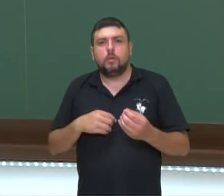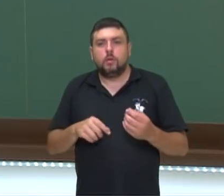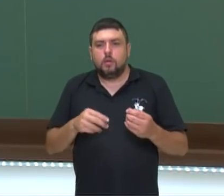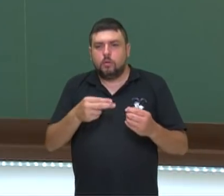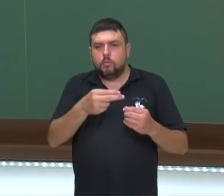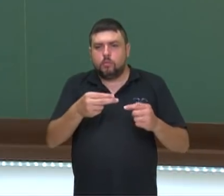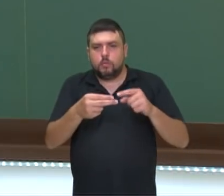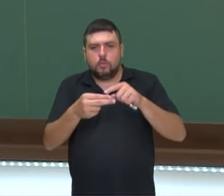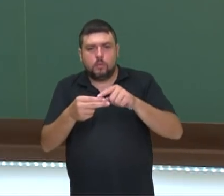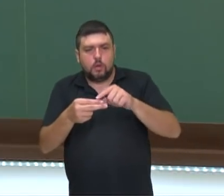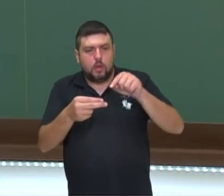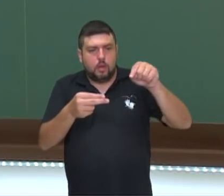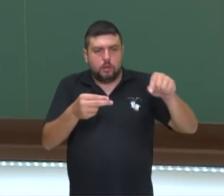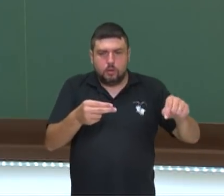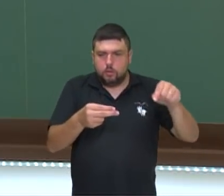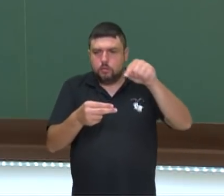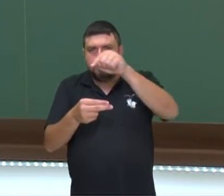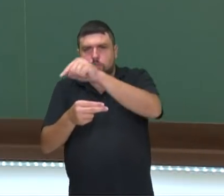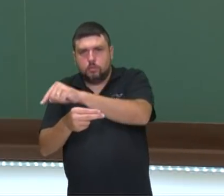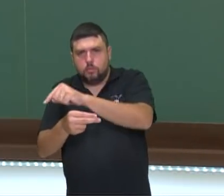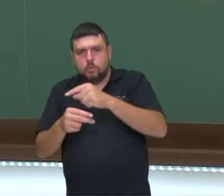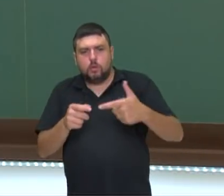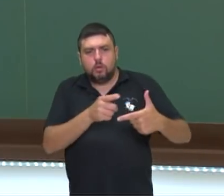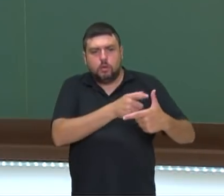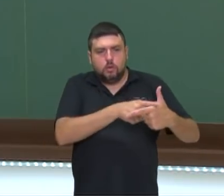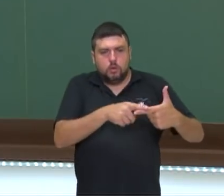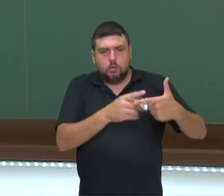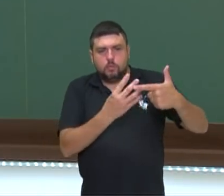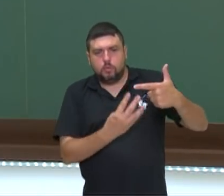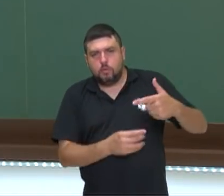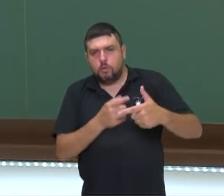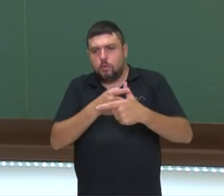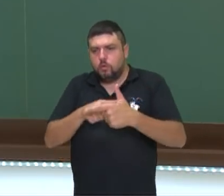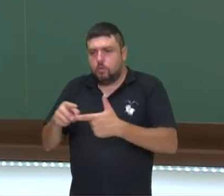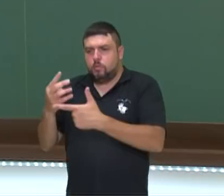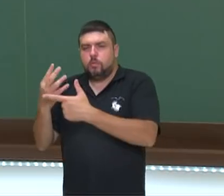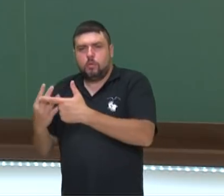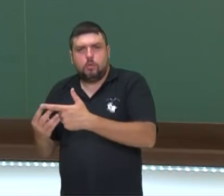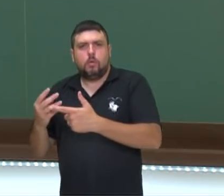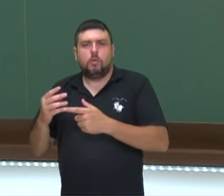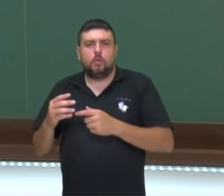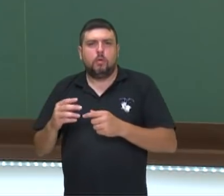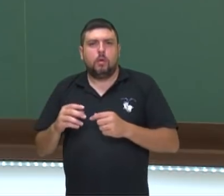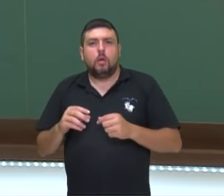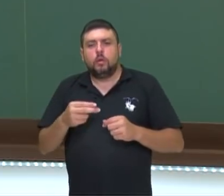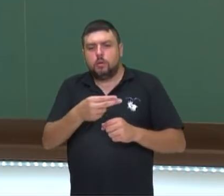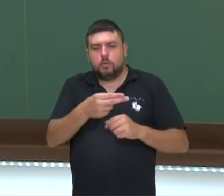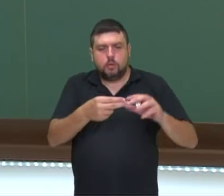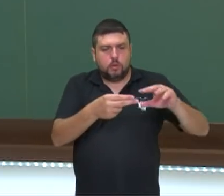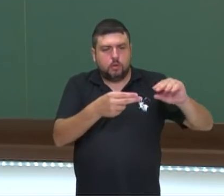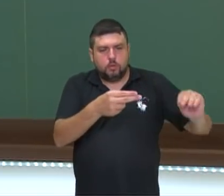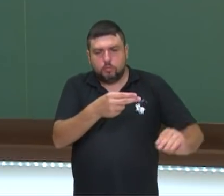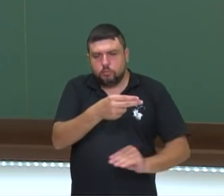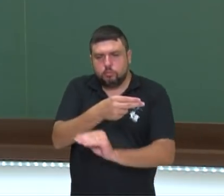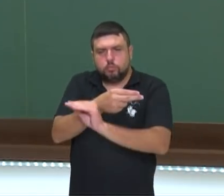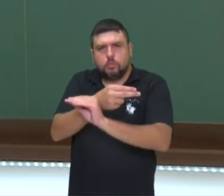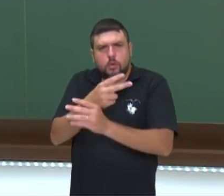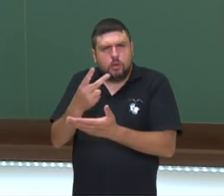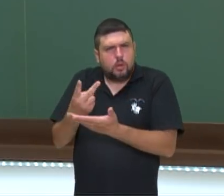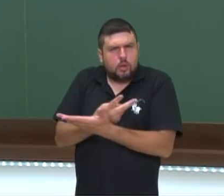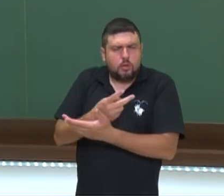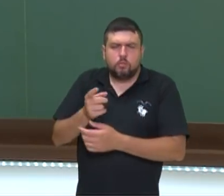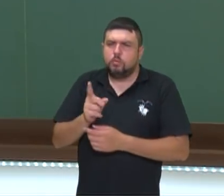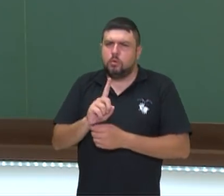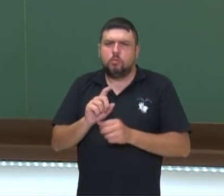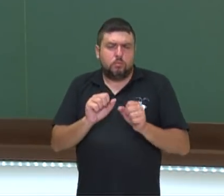porque isso se mantém o equilíbrio dentro de uma equação. Está errado eu dizer que passou dividindo? Não, é um sistema prático para a gente